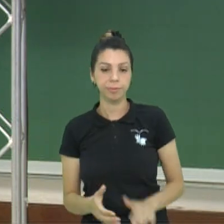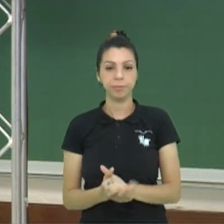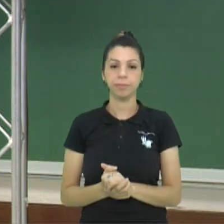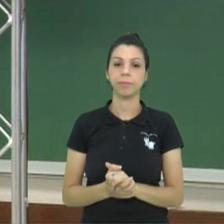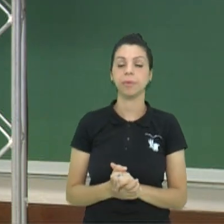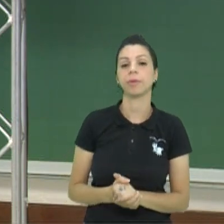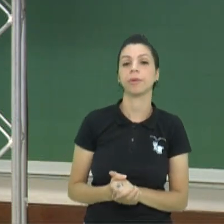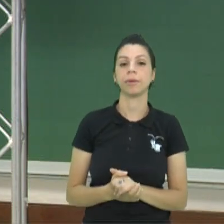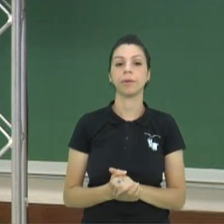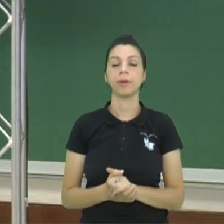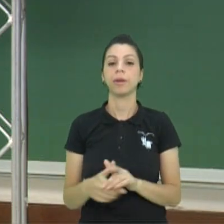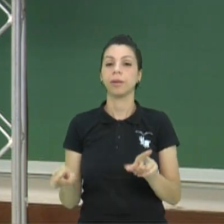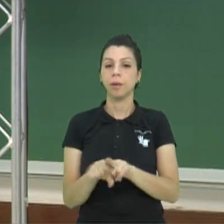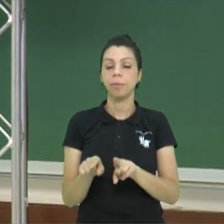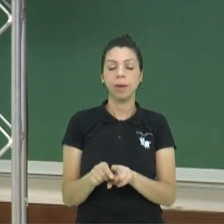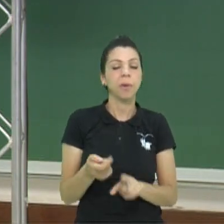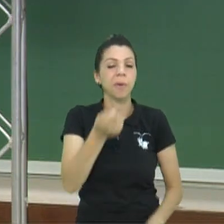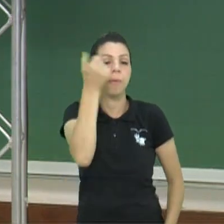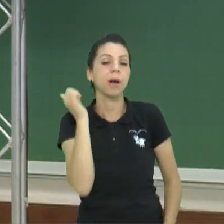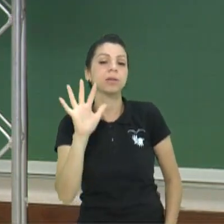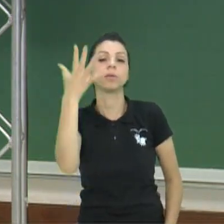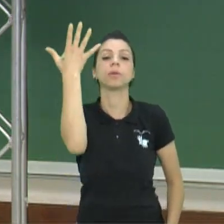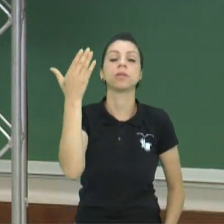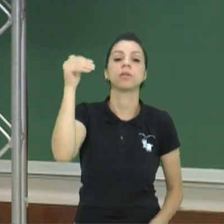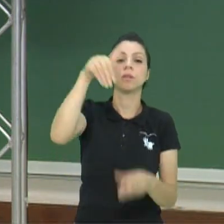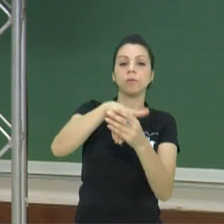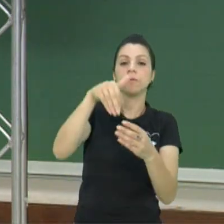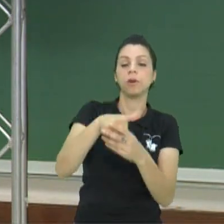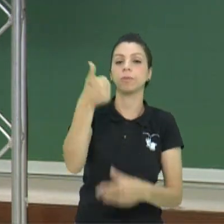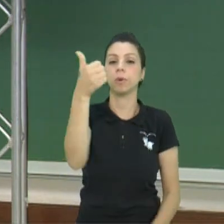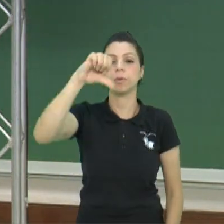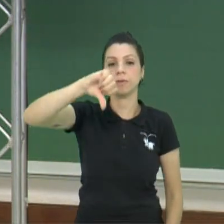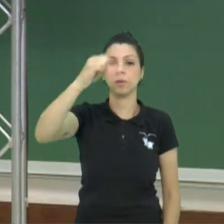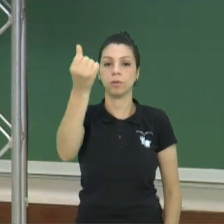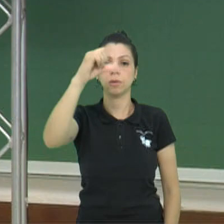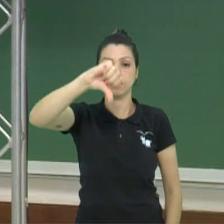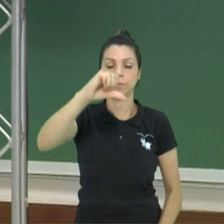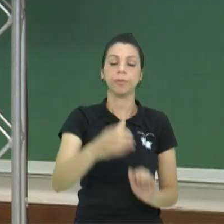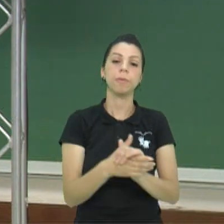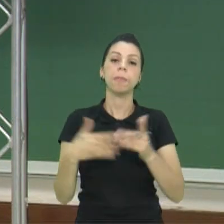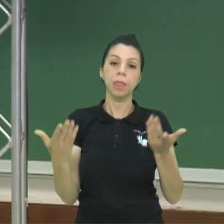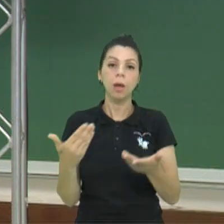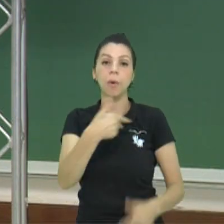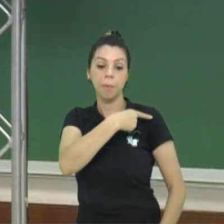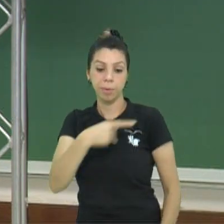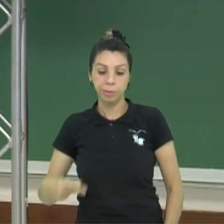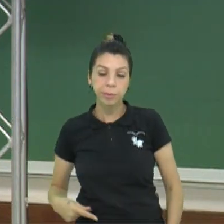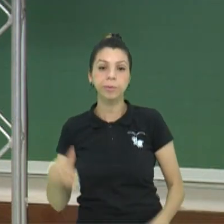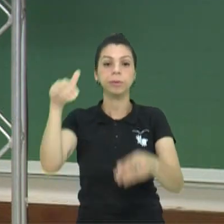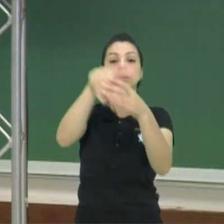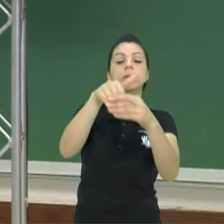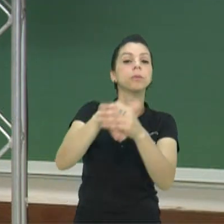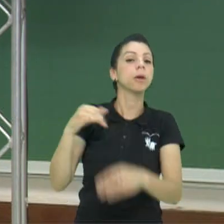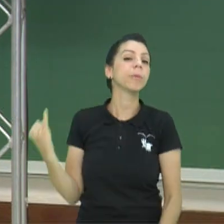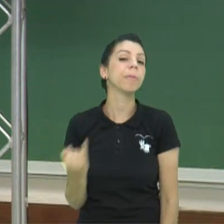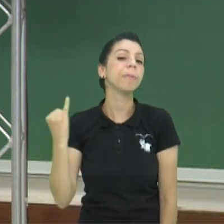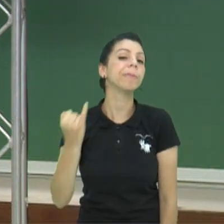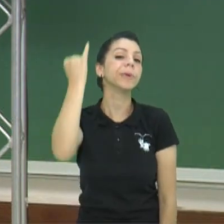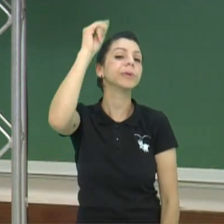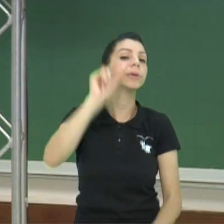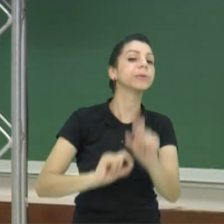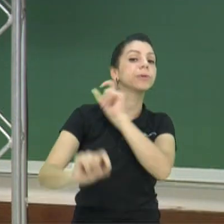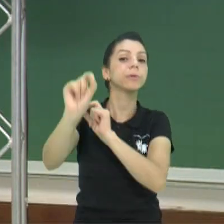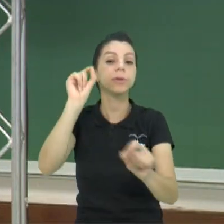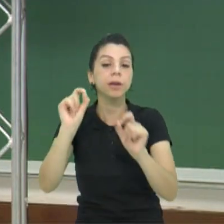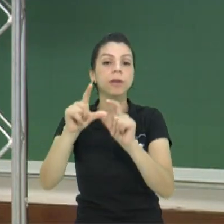de 1989. A eleição presidencial tinha um fator muito importante, além de